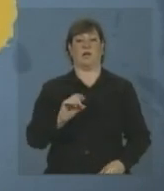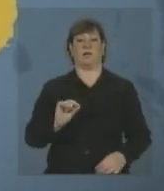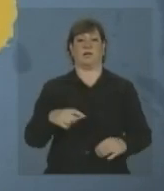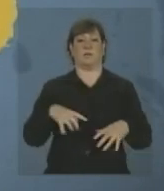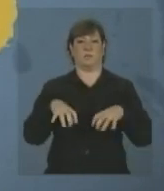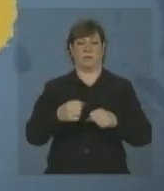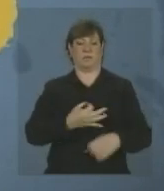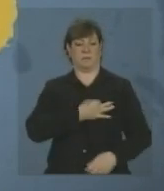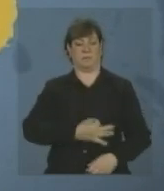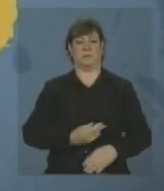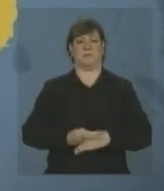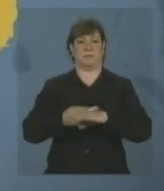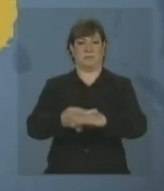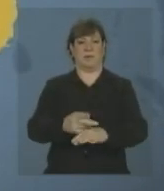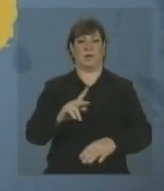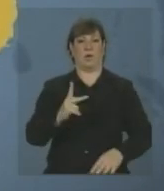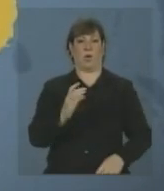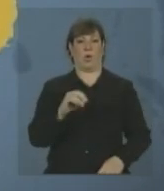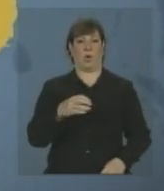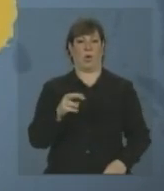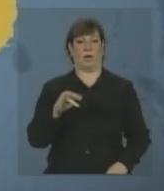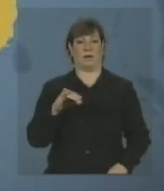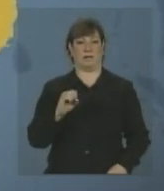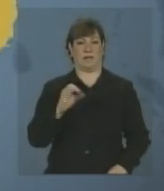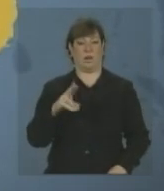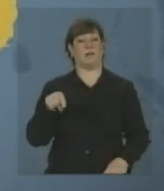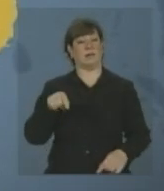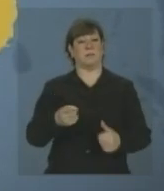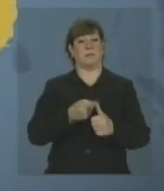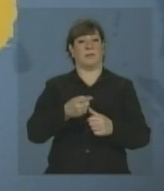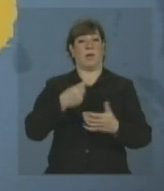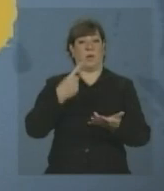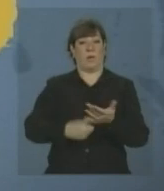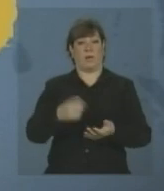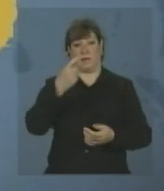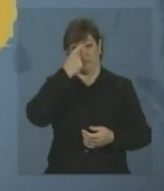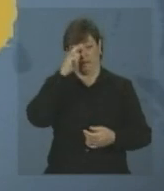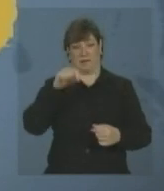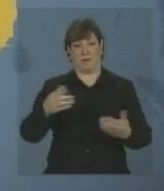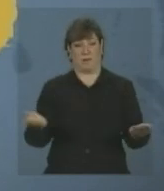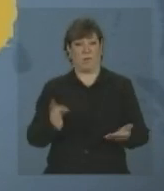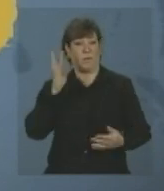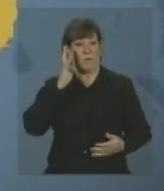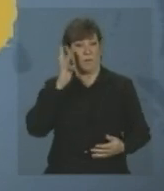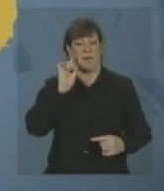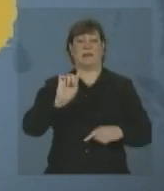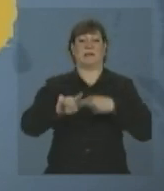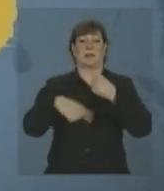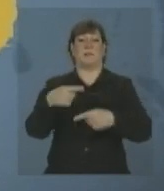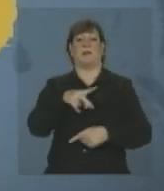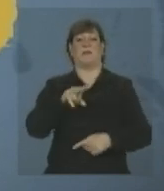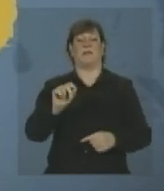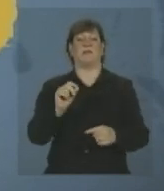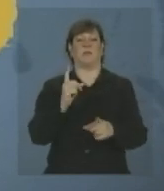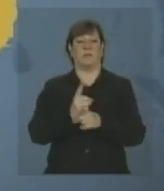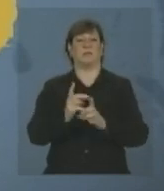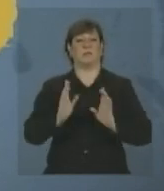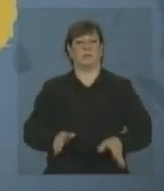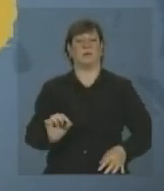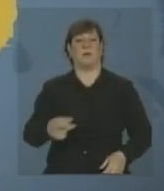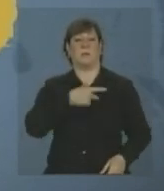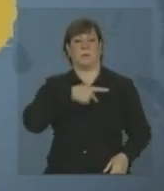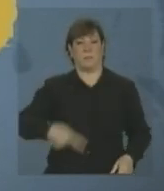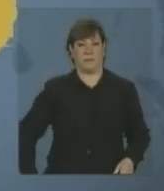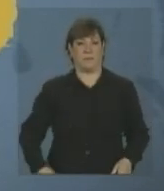causa. Esse foi o primeiro compromisso da presidenta Dilma Rousseff nesta quarta-feira na Índia. Logo depois, ela se encontrou com o presidente da África do